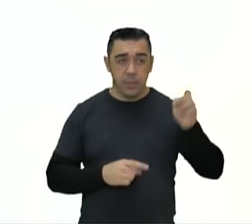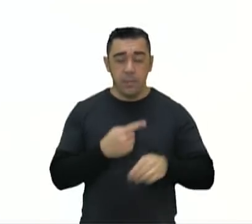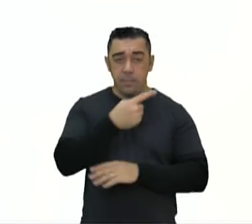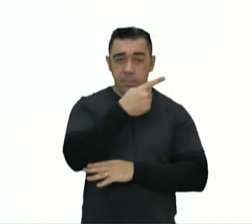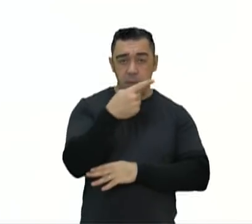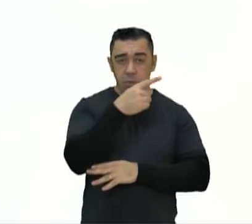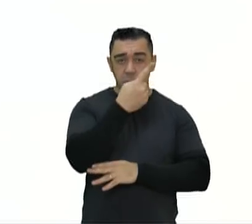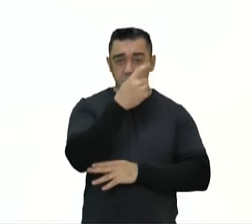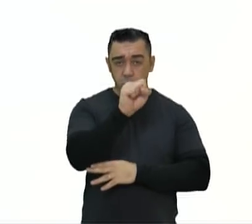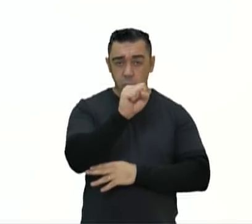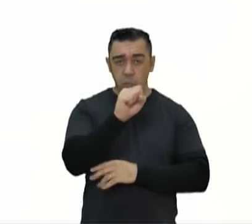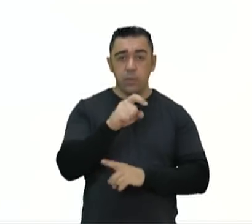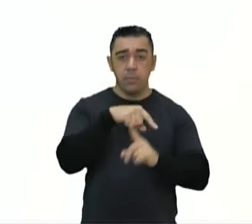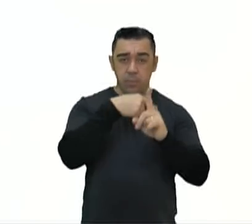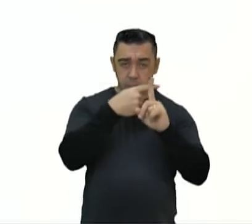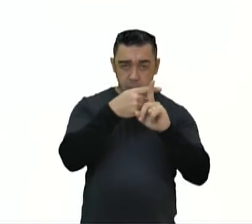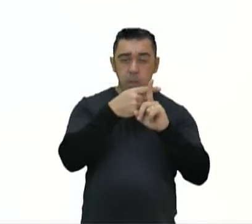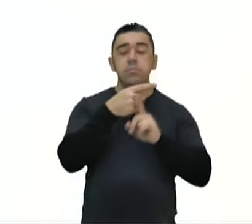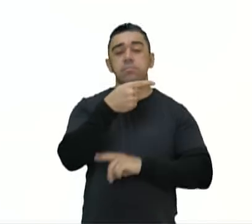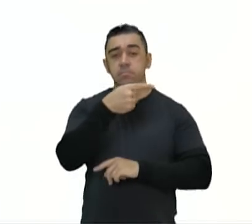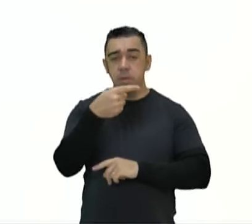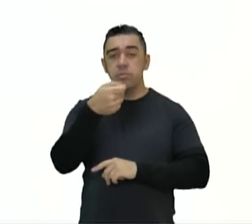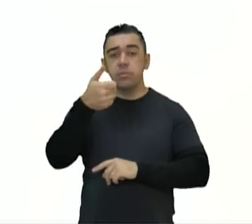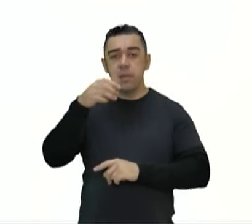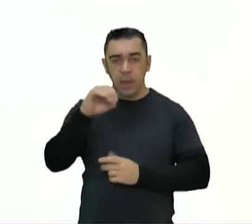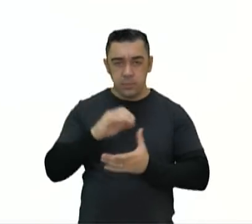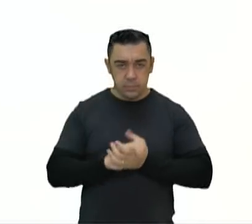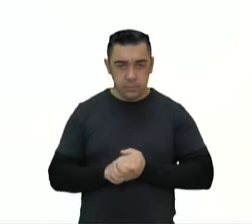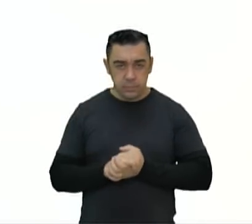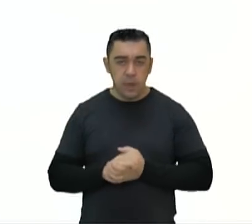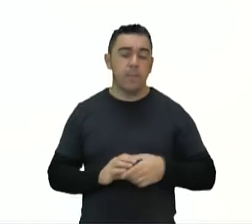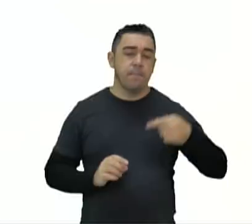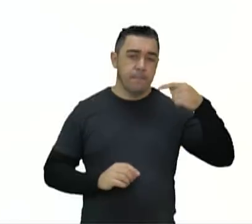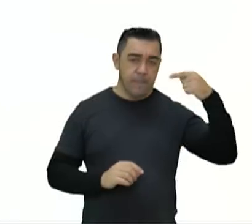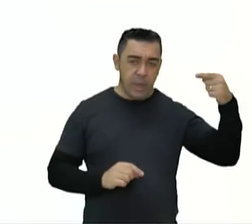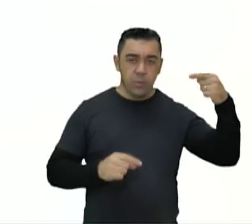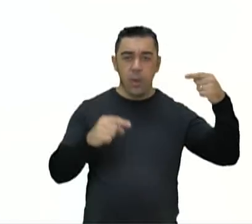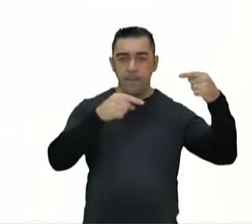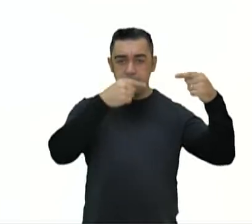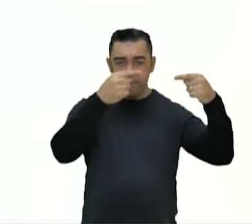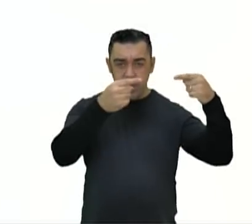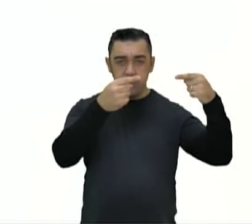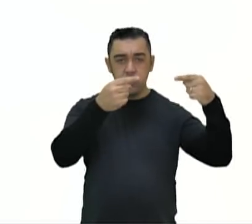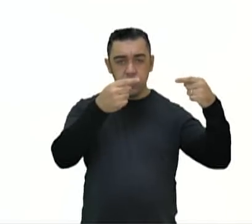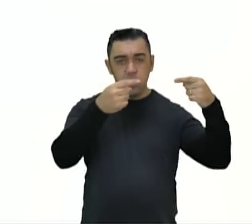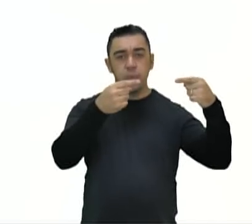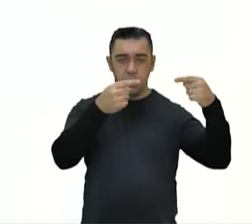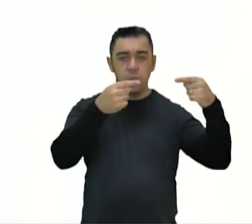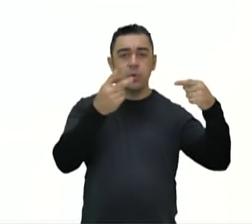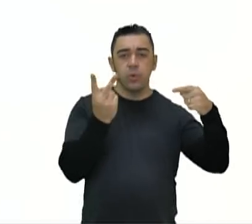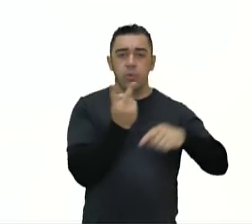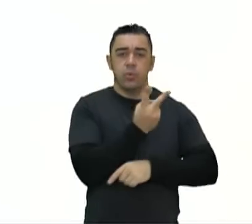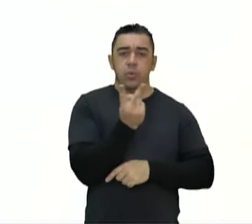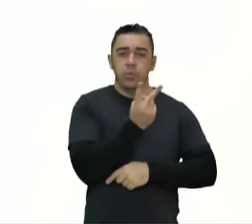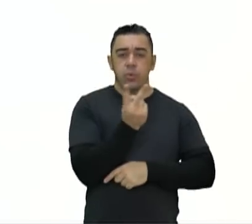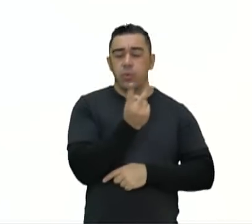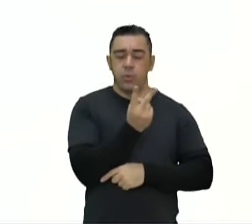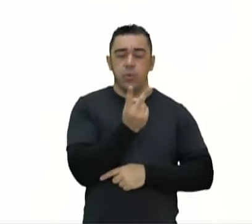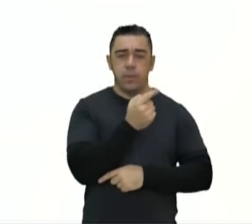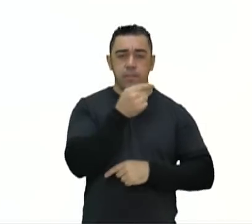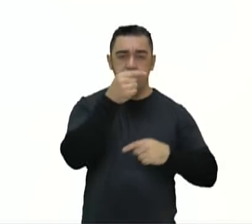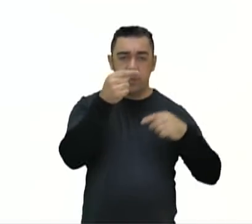18 mais menos 10. Como são dois números negativos, dois módulos